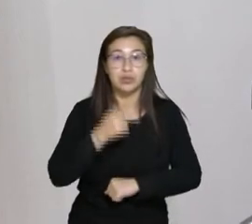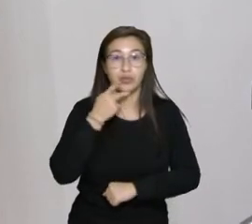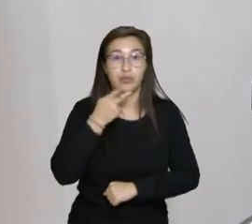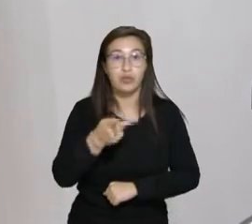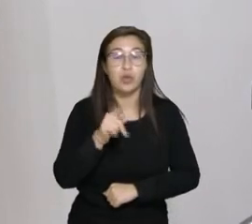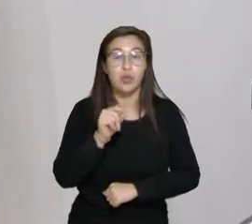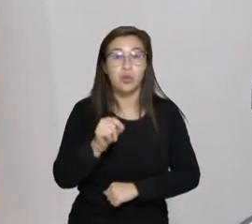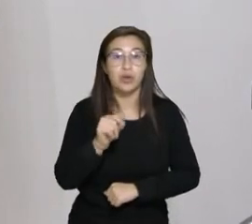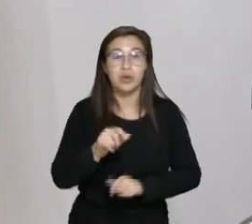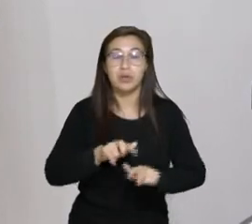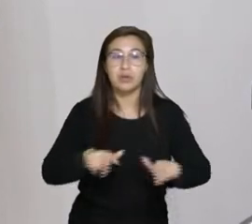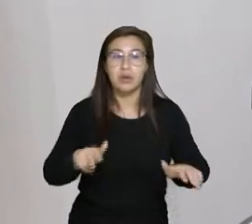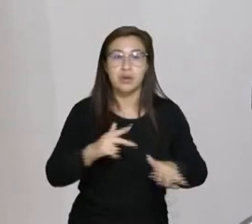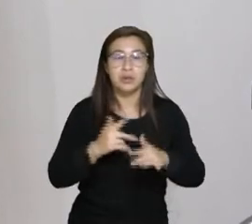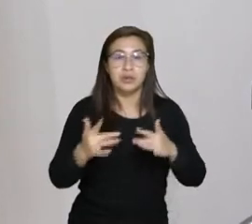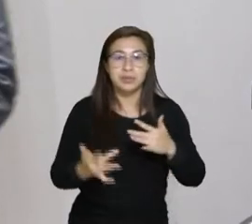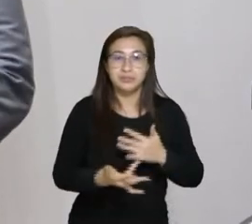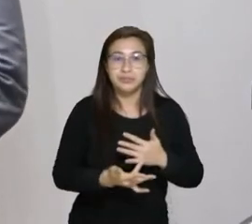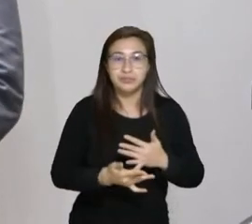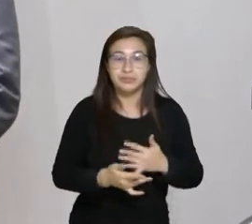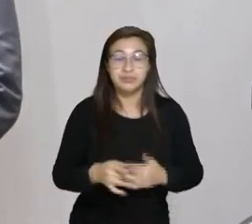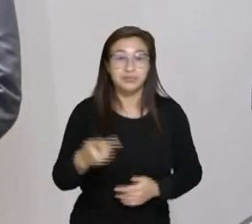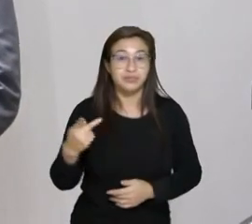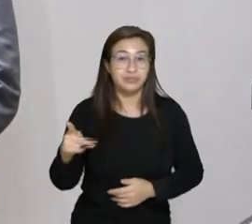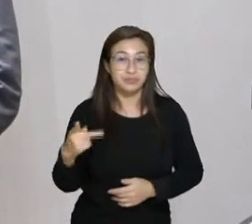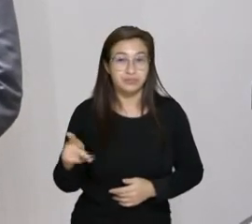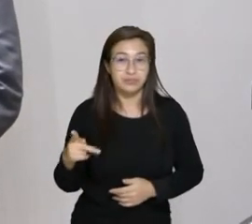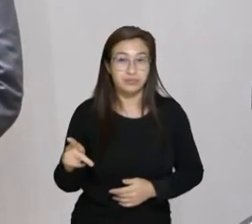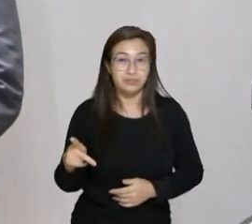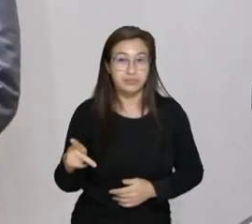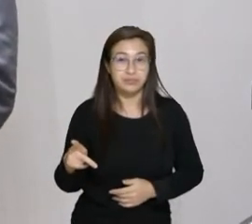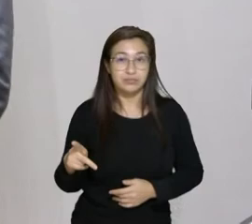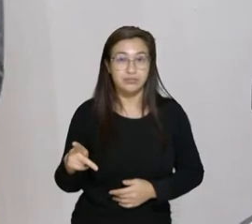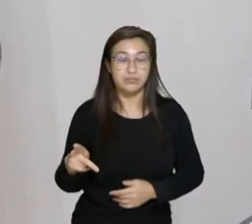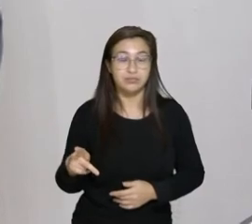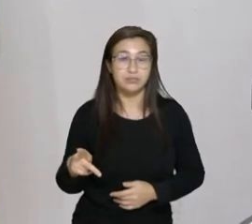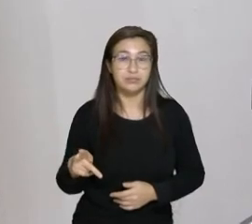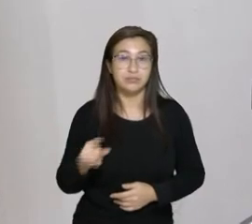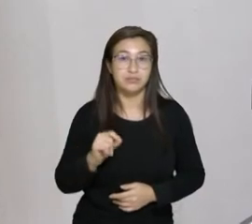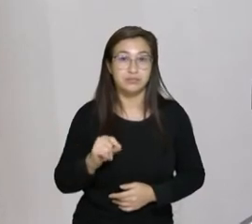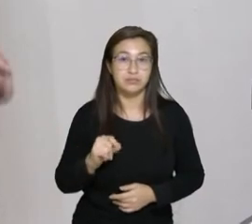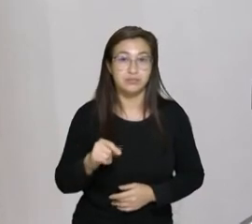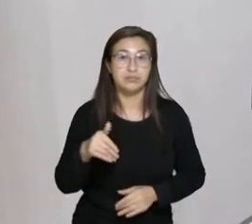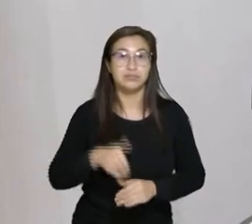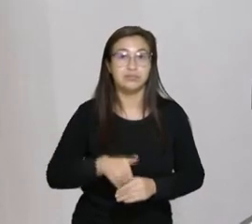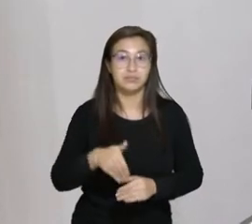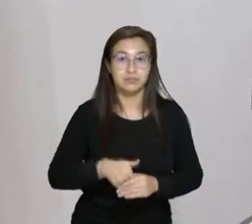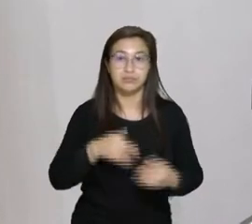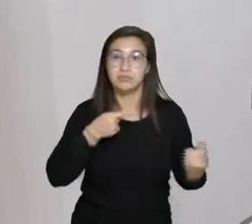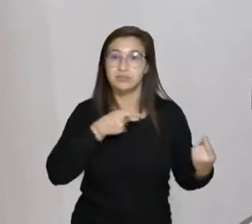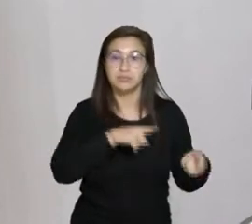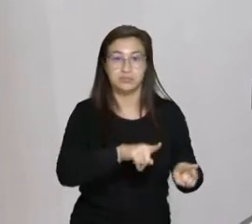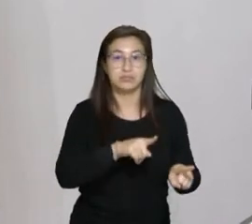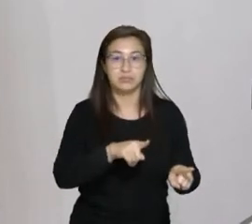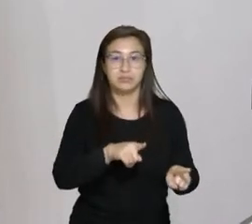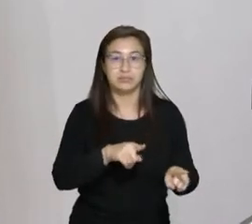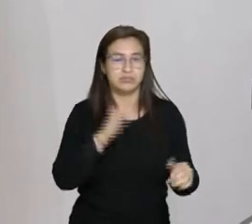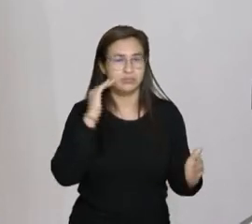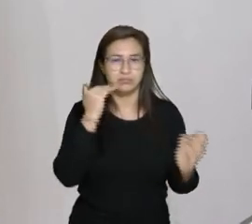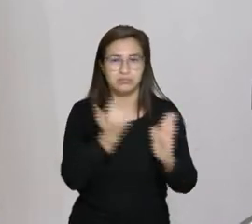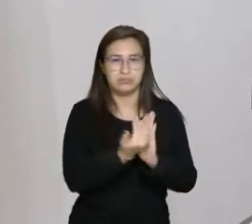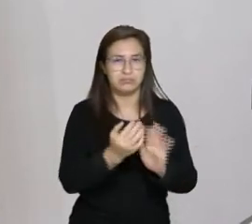desse várias redes sociais dele inclusive legítimas do governo falando que votaria contra que não